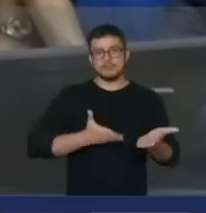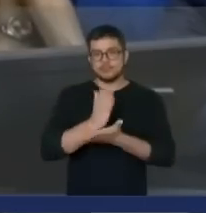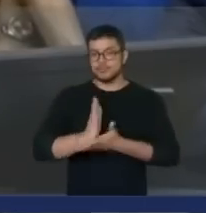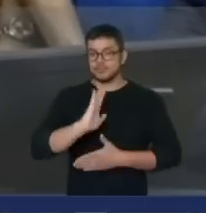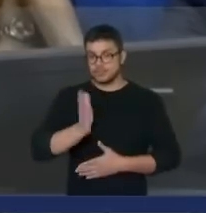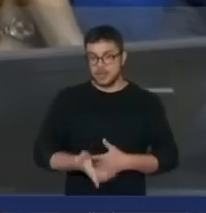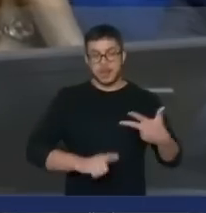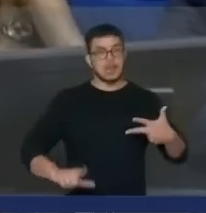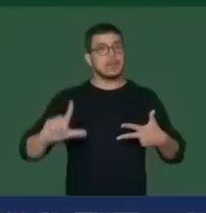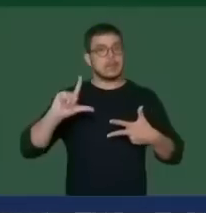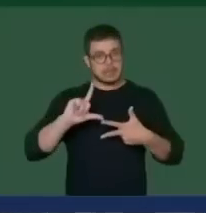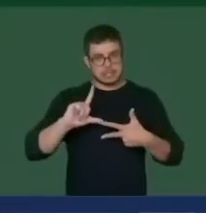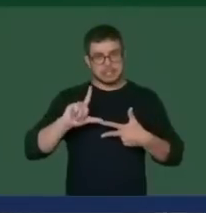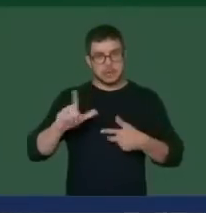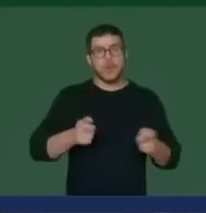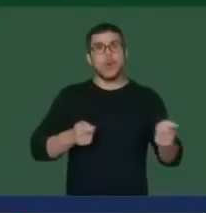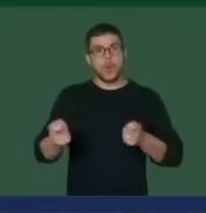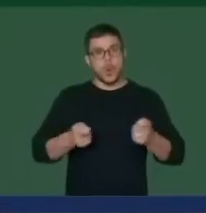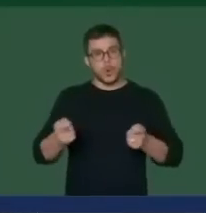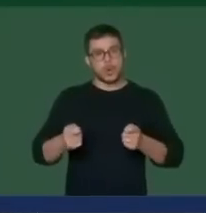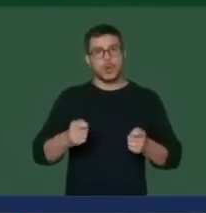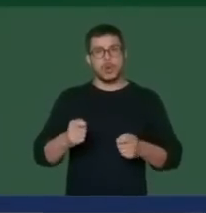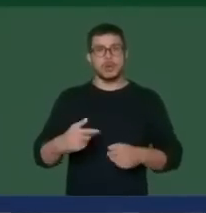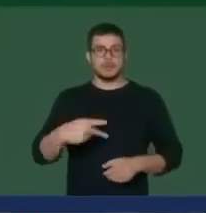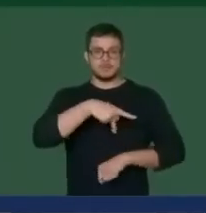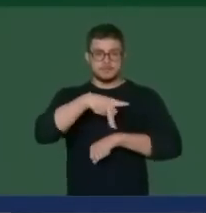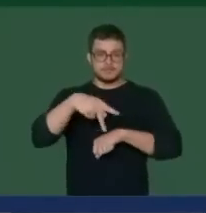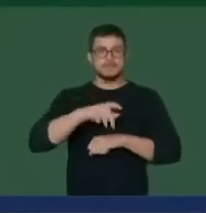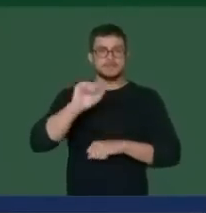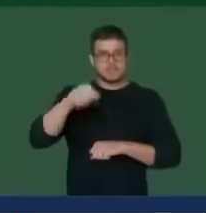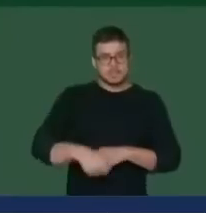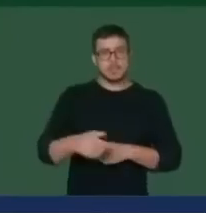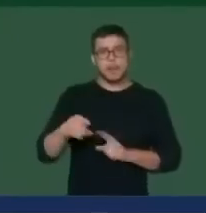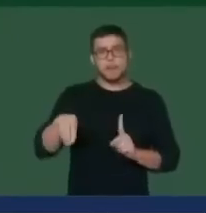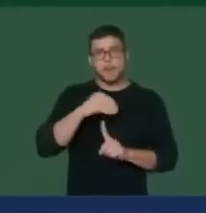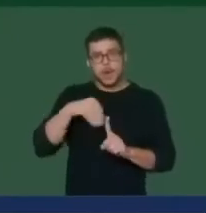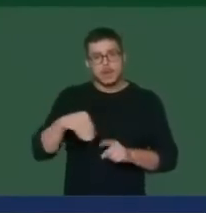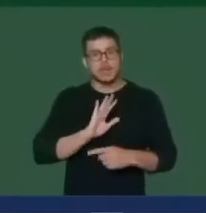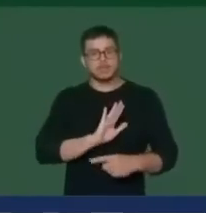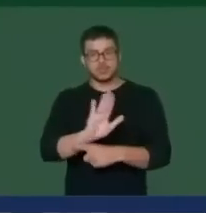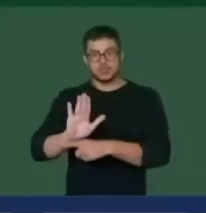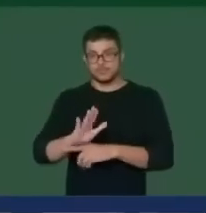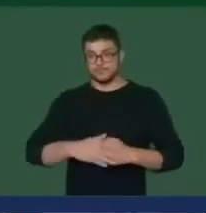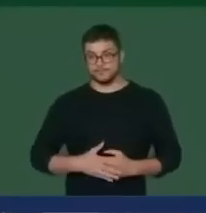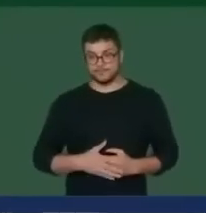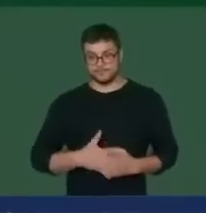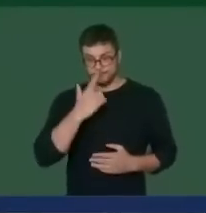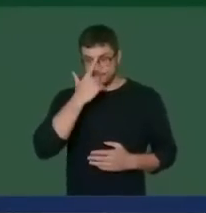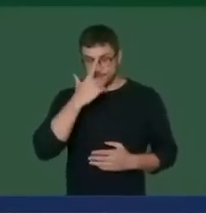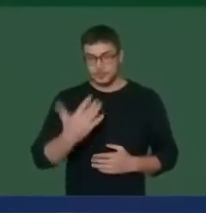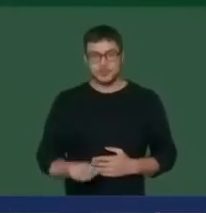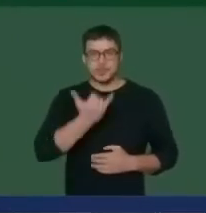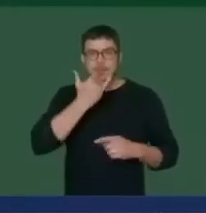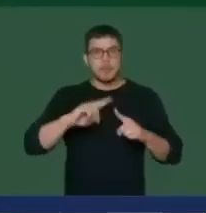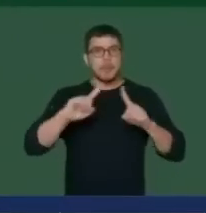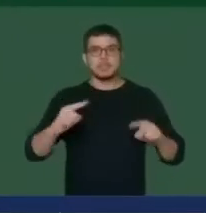poder moderador da República e assim continuará sendo. Não dá mais para que as